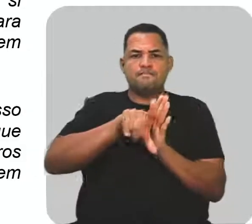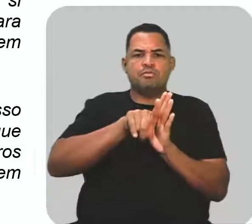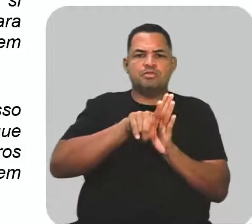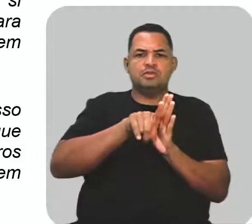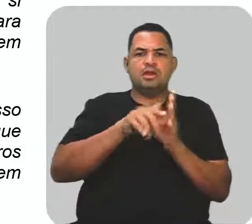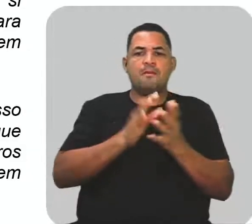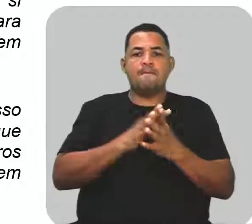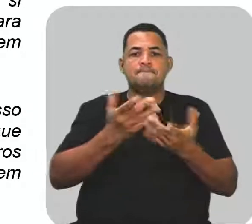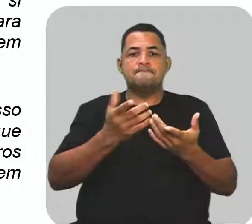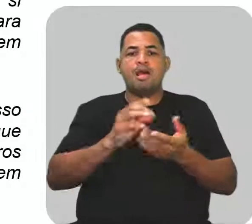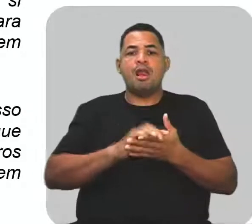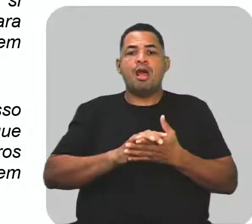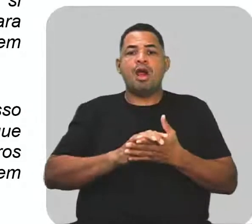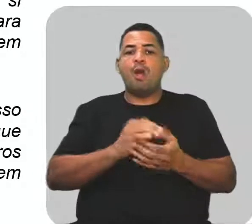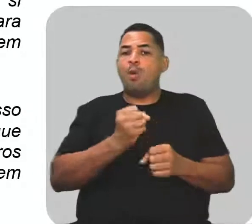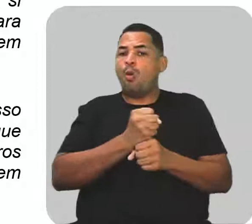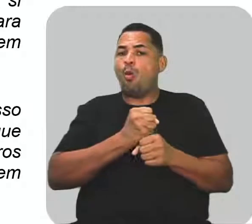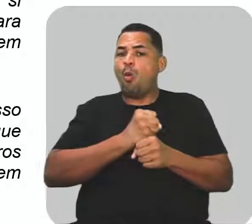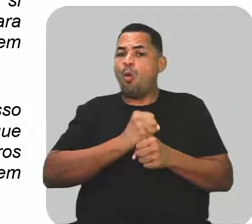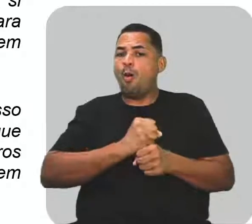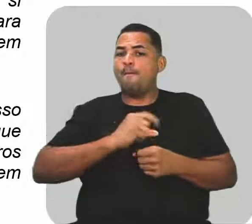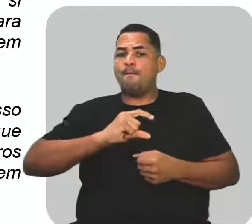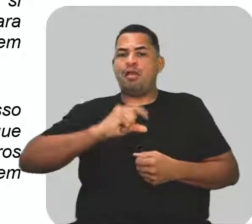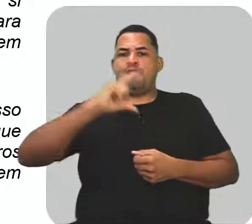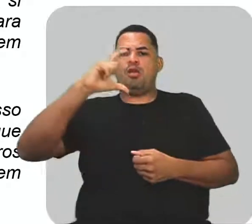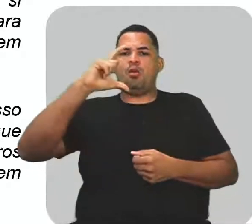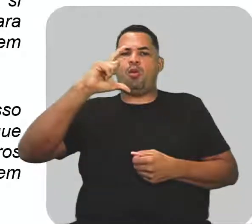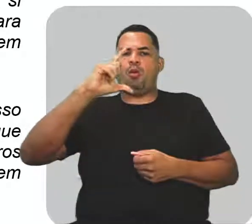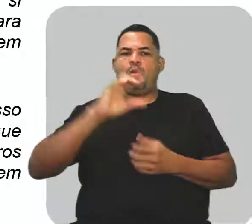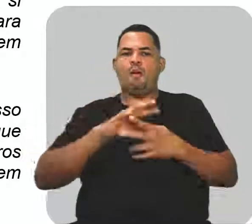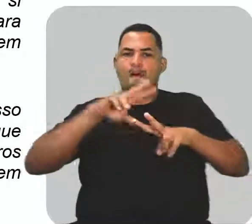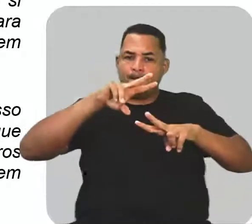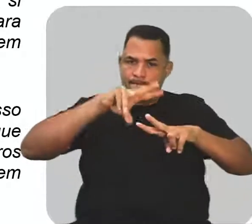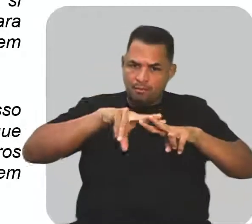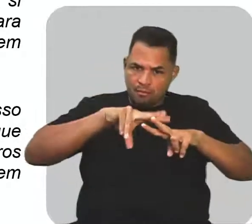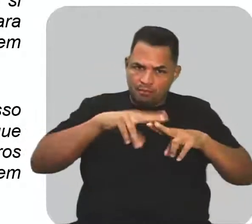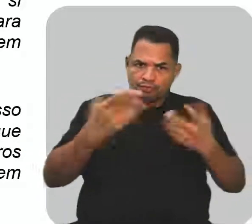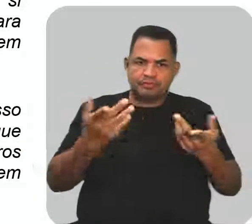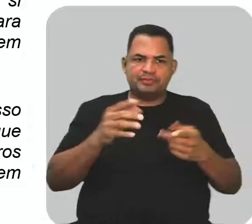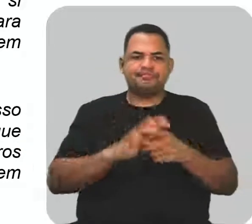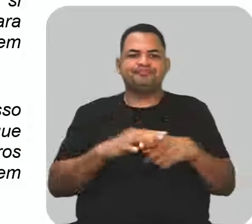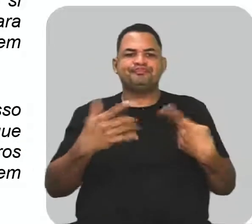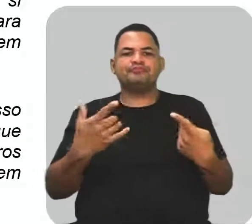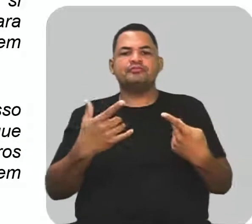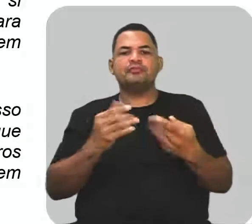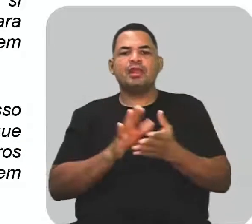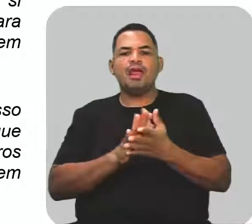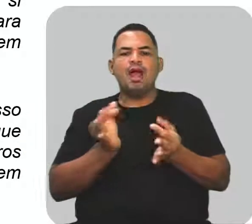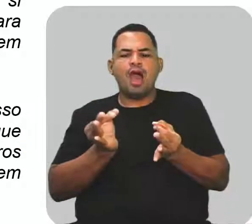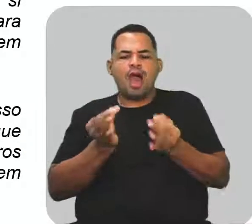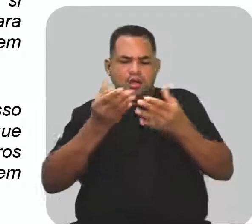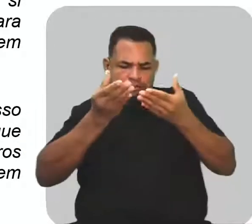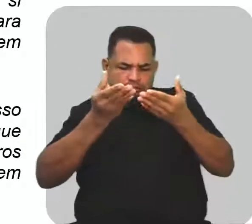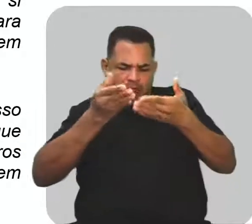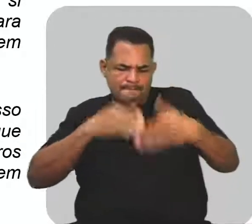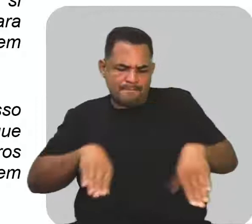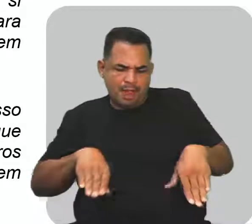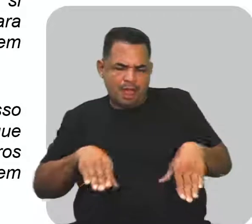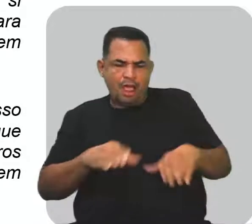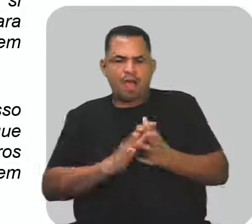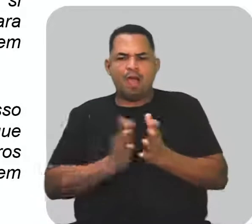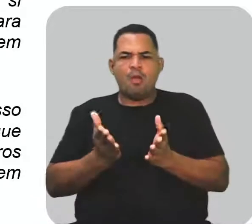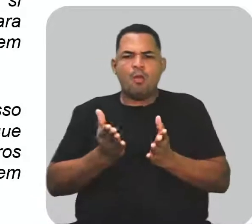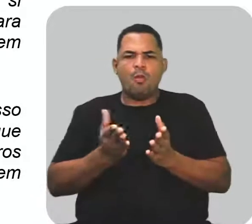penas. Entretanto, ela não é suficiente em si mesma para desconstruir uma realidade